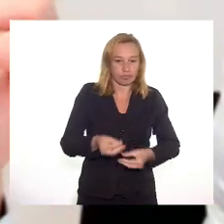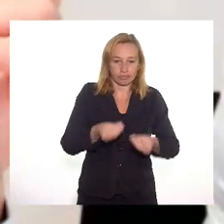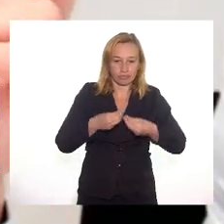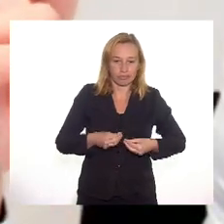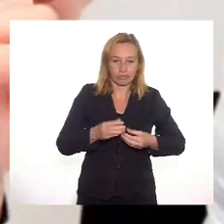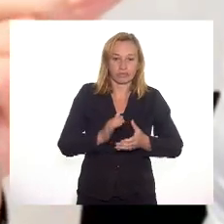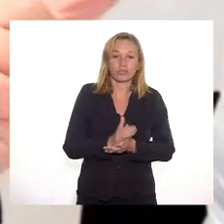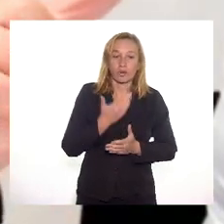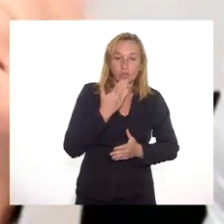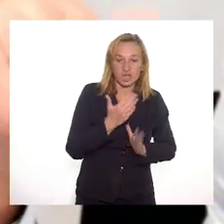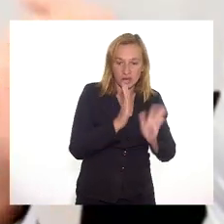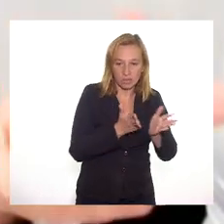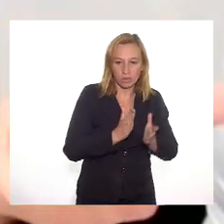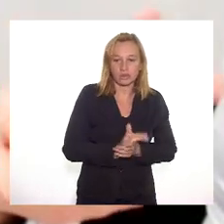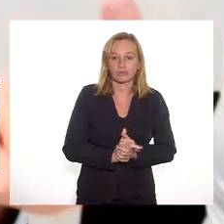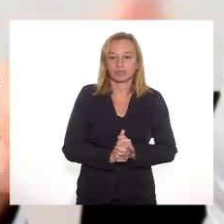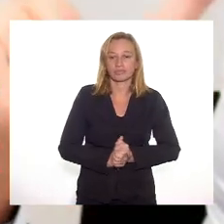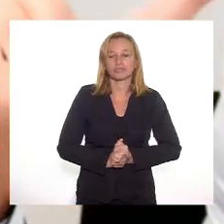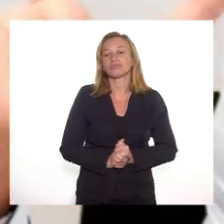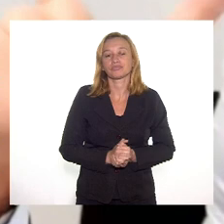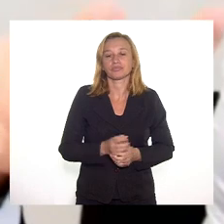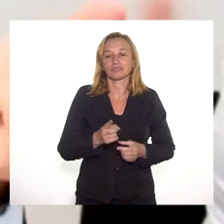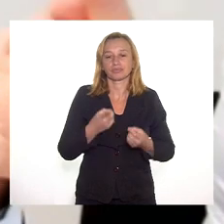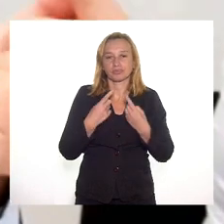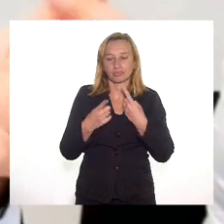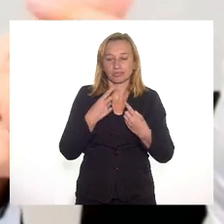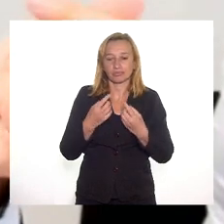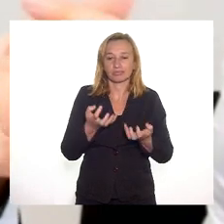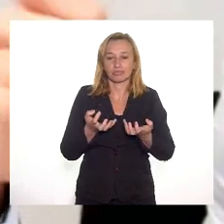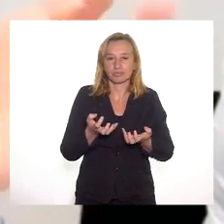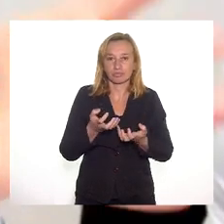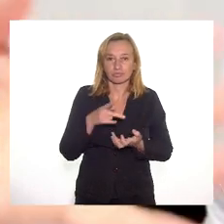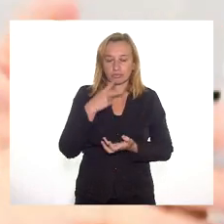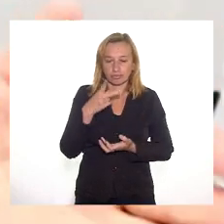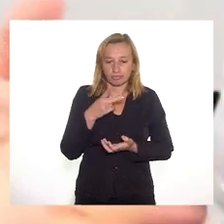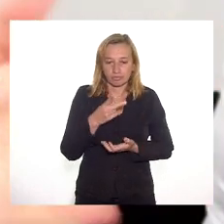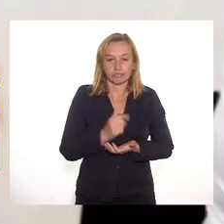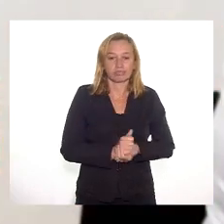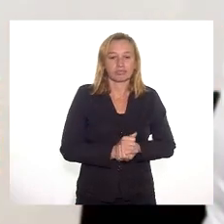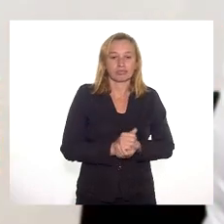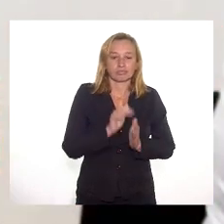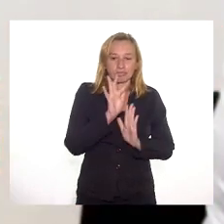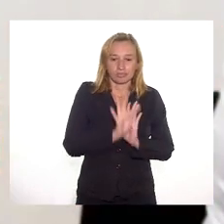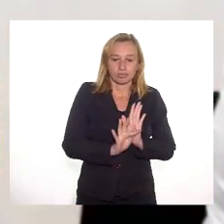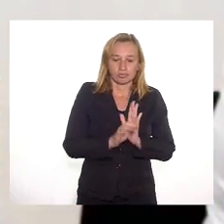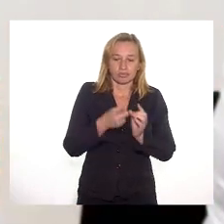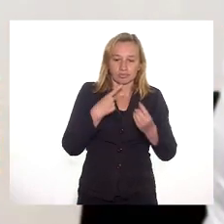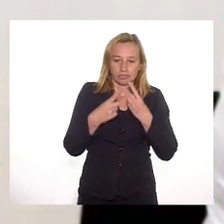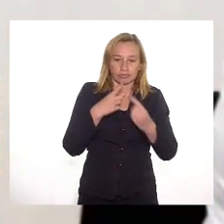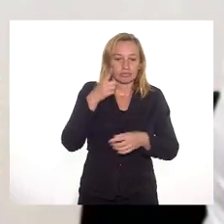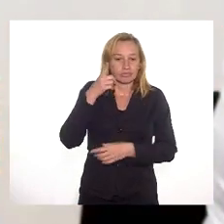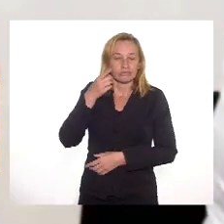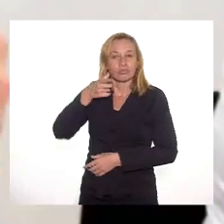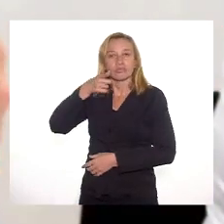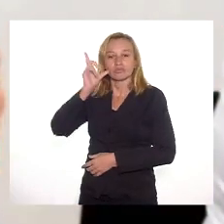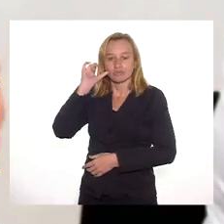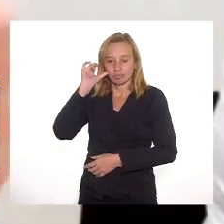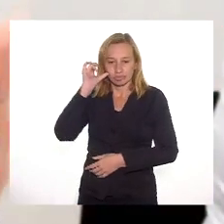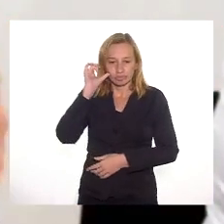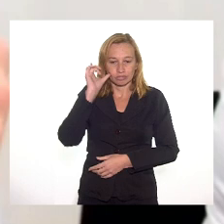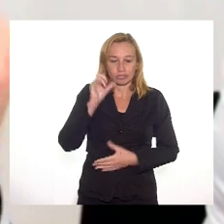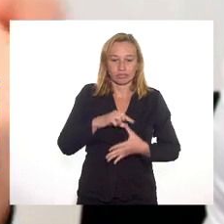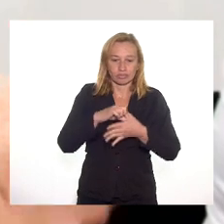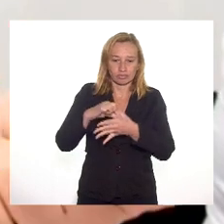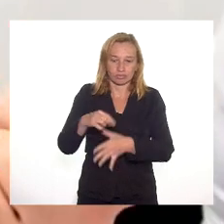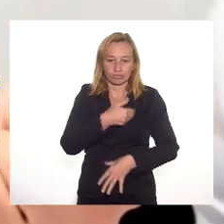para disponibilizar agora, obrigado, como a gente vai discutir. Mas quero dizer, anunciar que o texto foi discutido no dia de ontem com o líder do